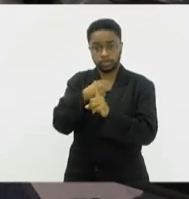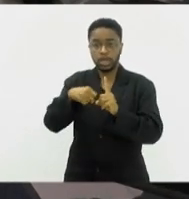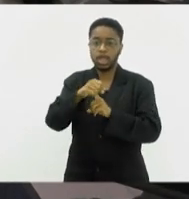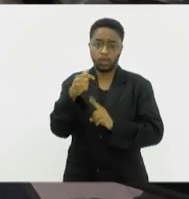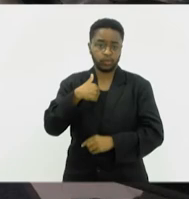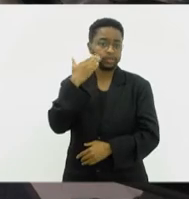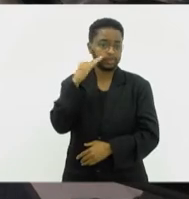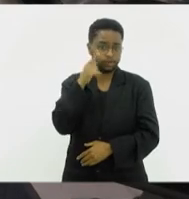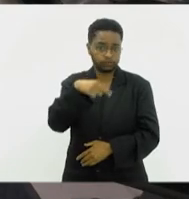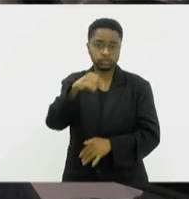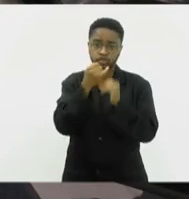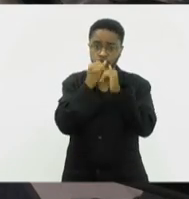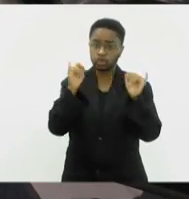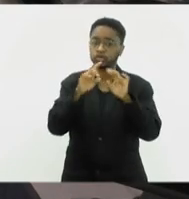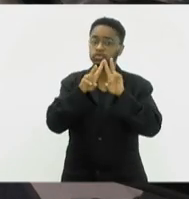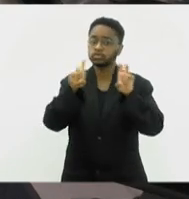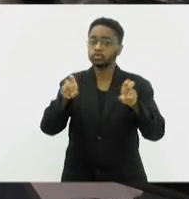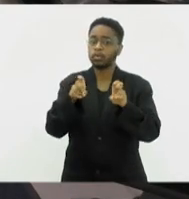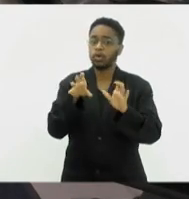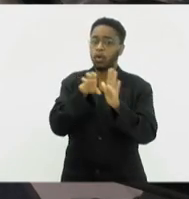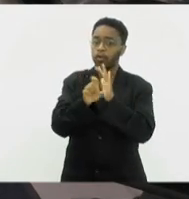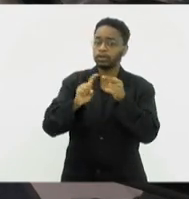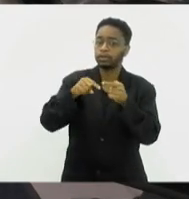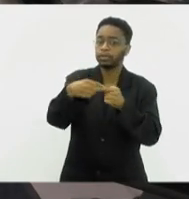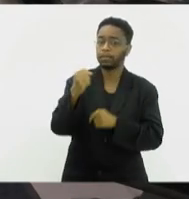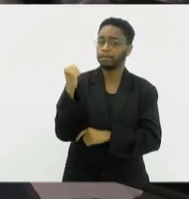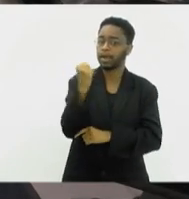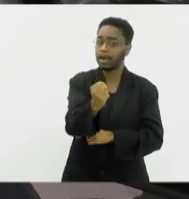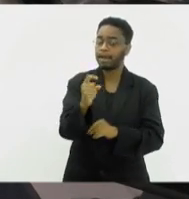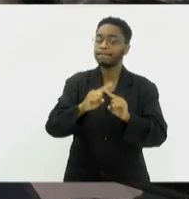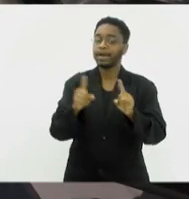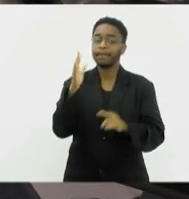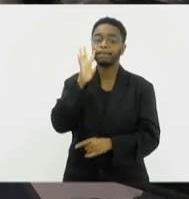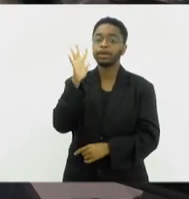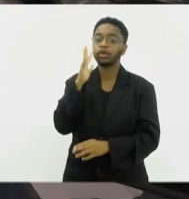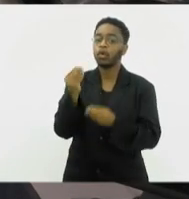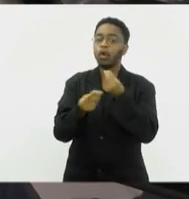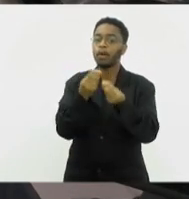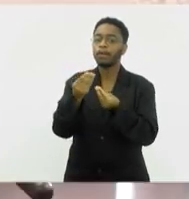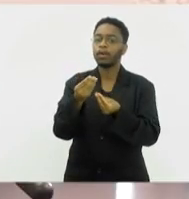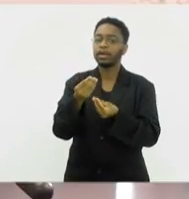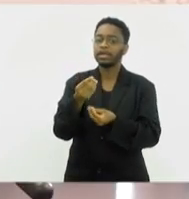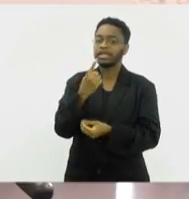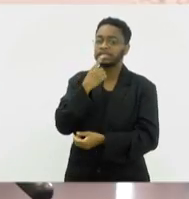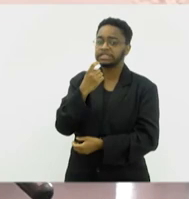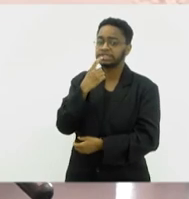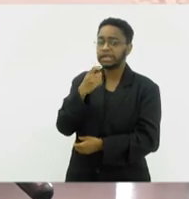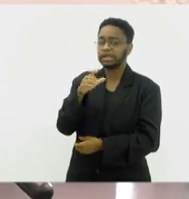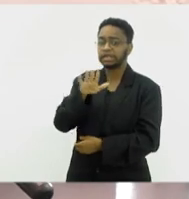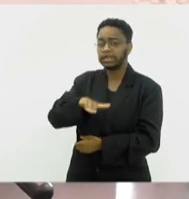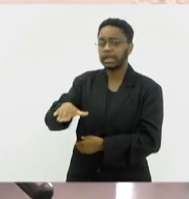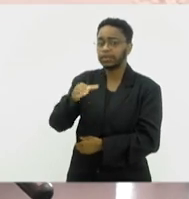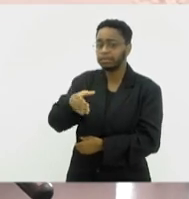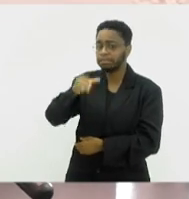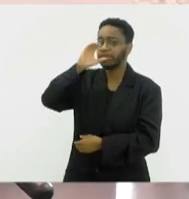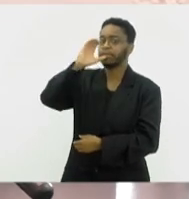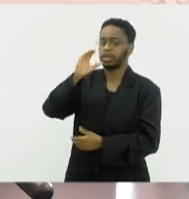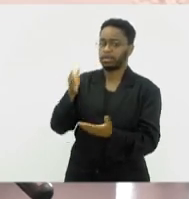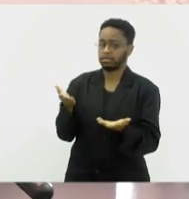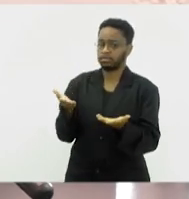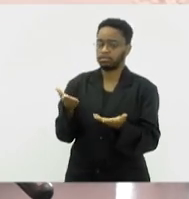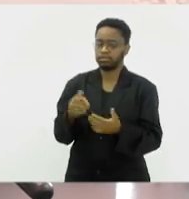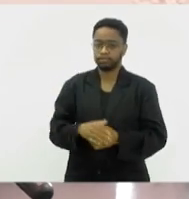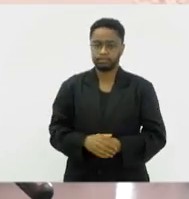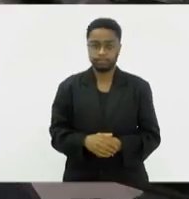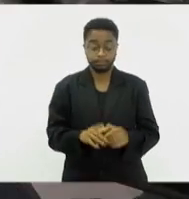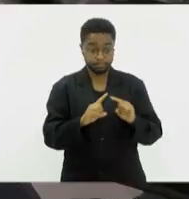Vossa Excelência ser sobre um latrocínio, mas imagine todo o nosso choque sobre beber sangue de uma criança. Não, mas, então, eu,